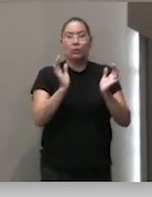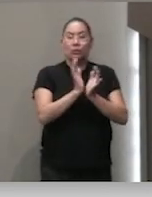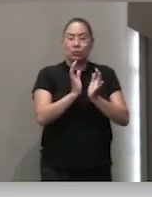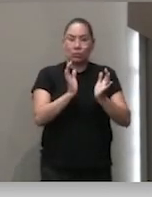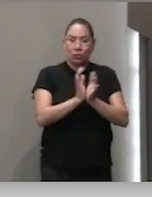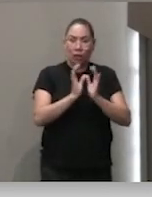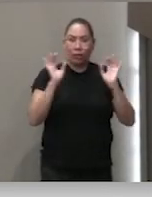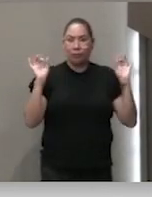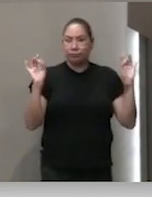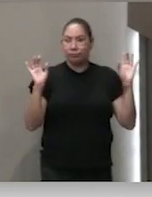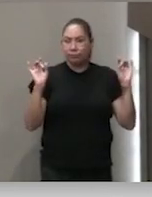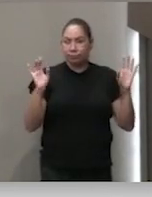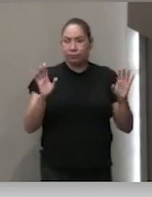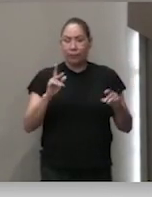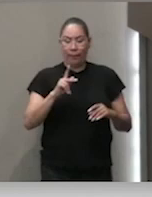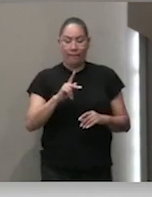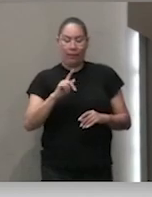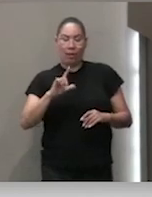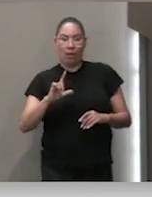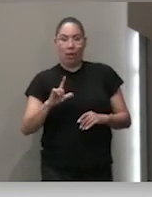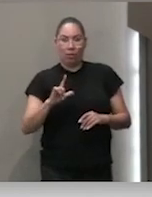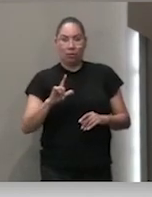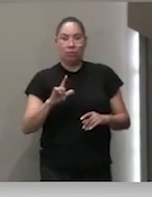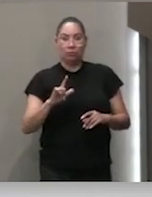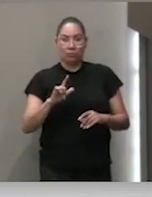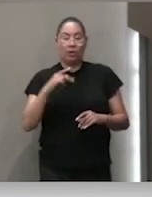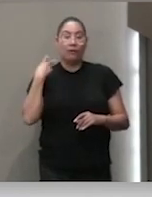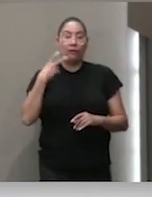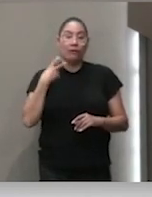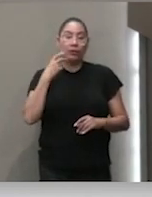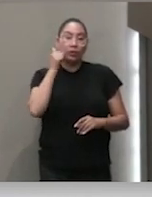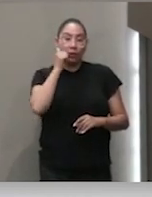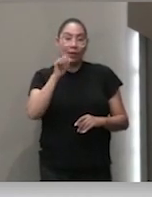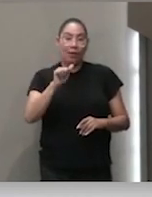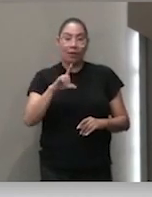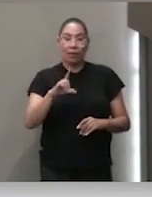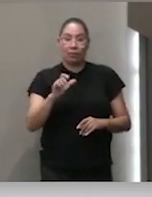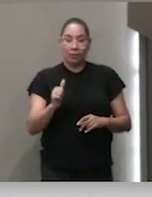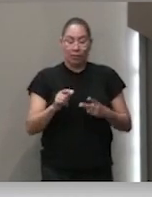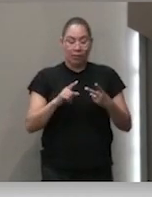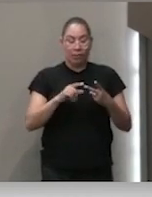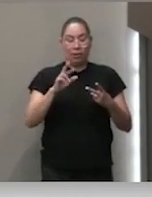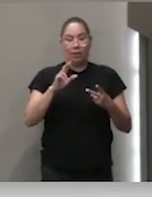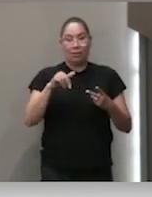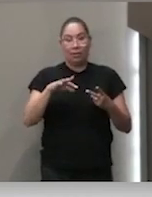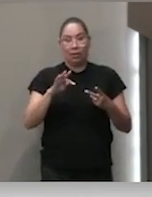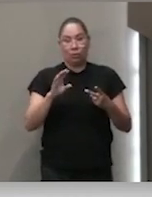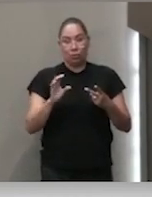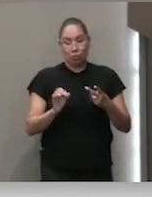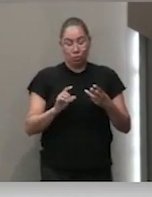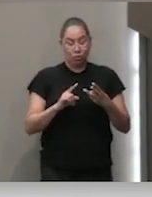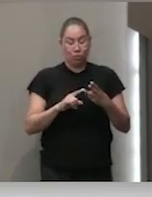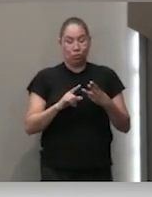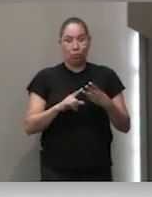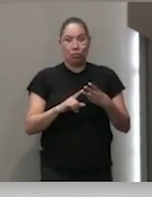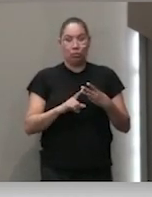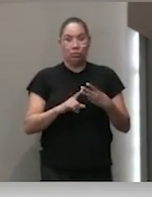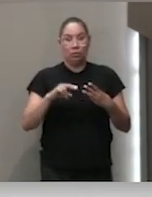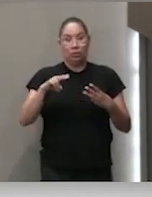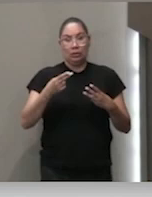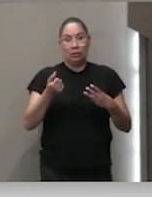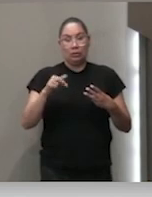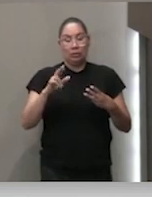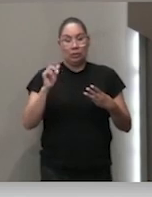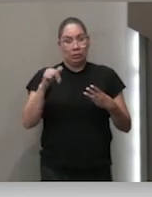em especial do PL, vereadora Ada, o vereador Renato Checker, vereador Milani,